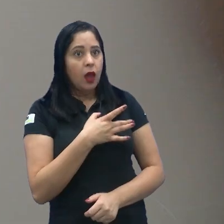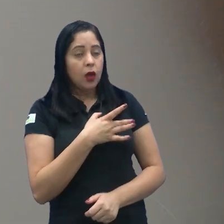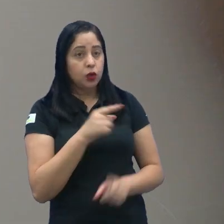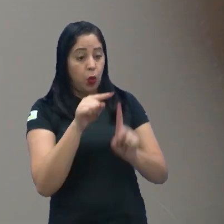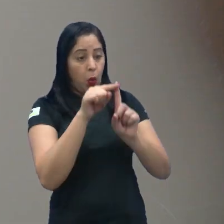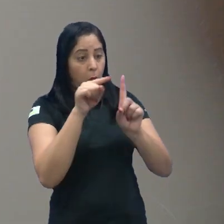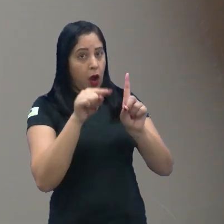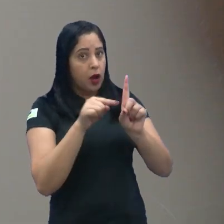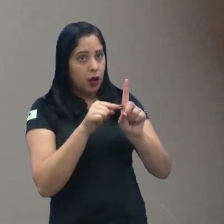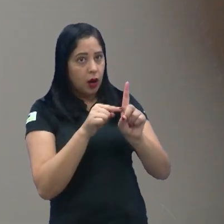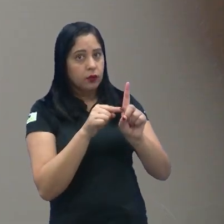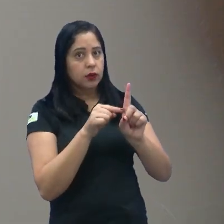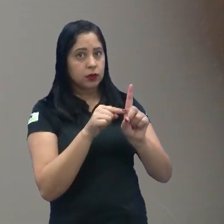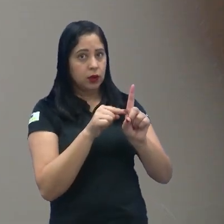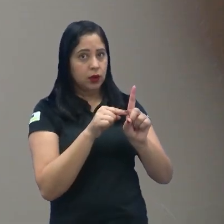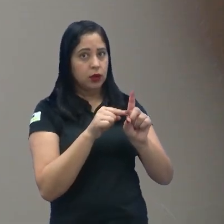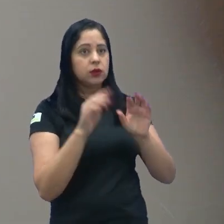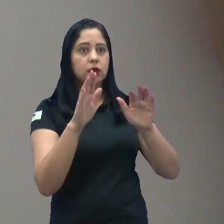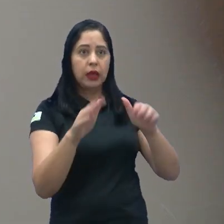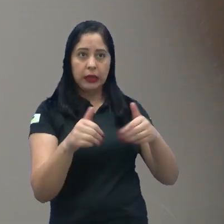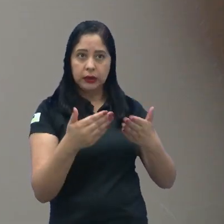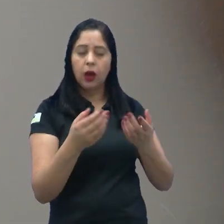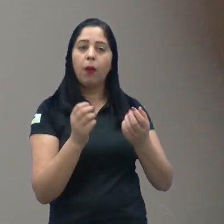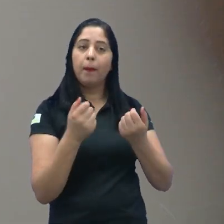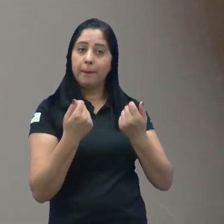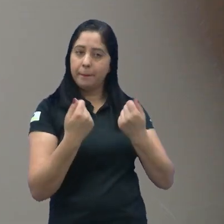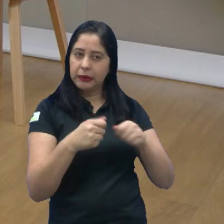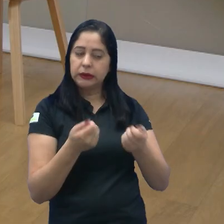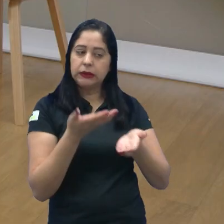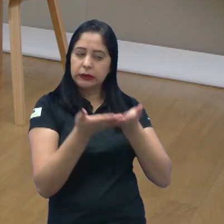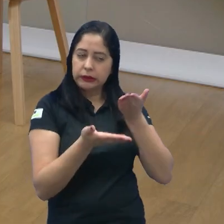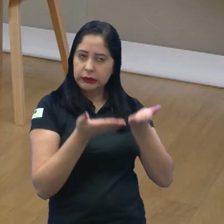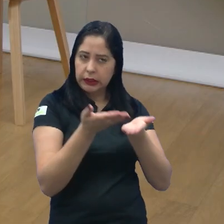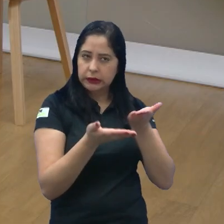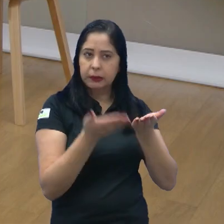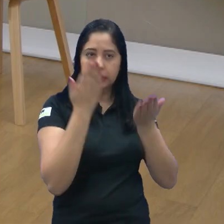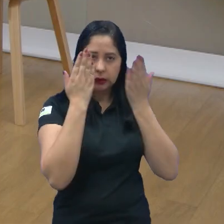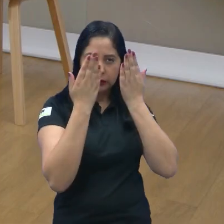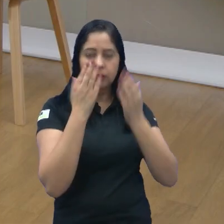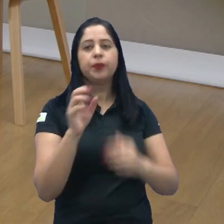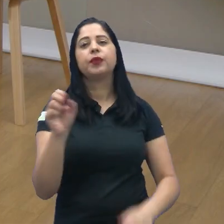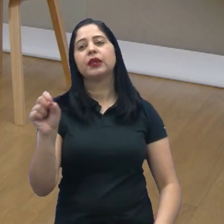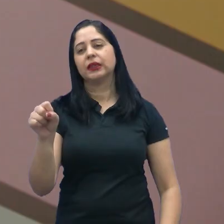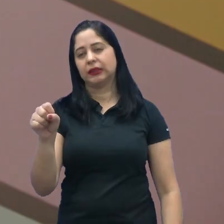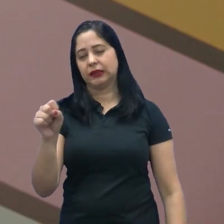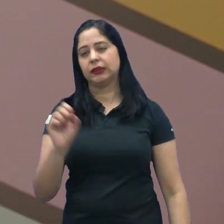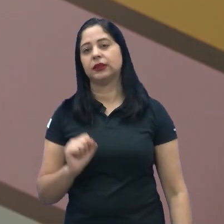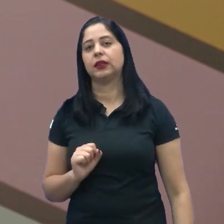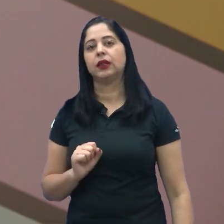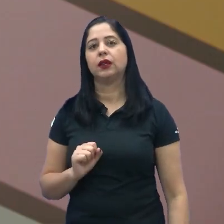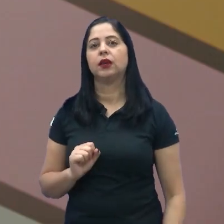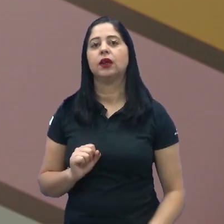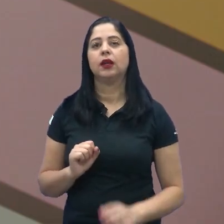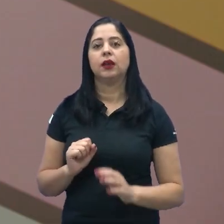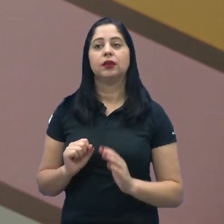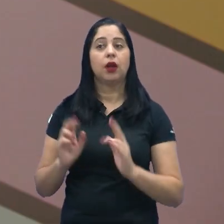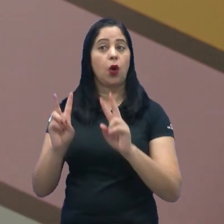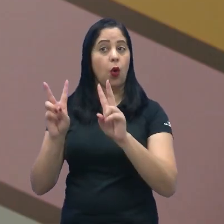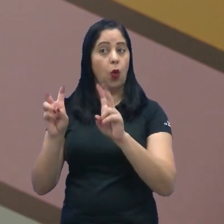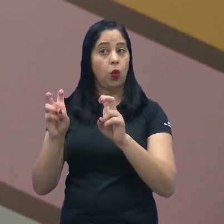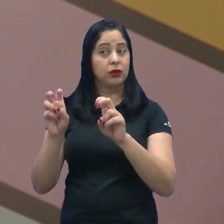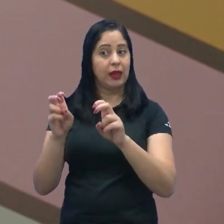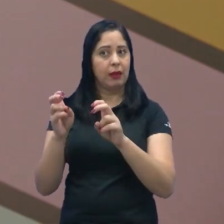aí é possível também a gente tratar por meio da psicologia perinatal? Com certeza. Quando a gente fala do pré-natal